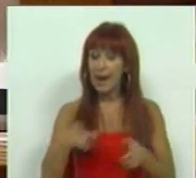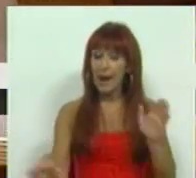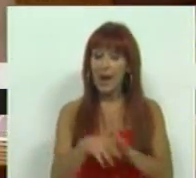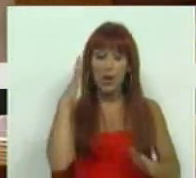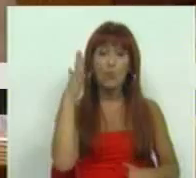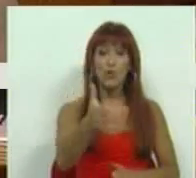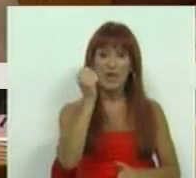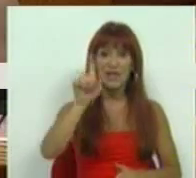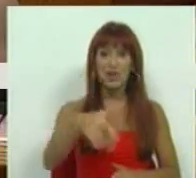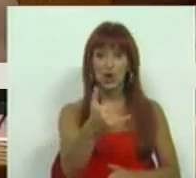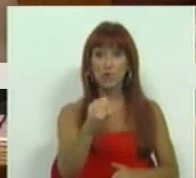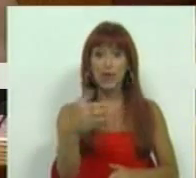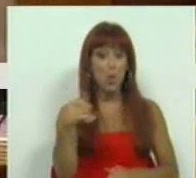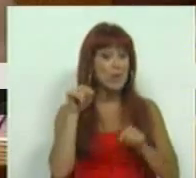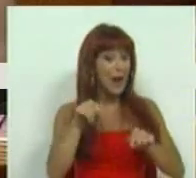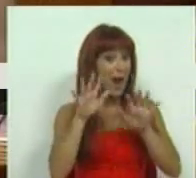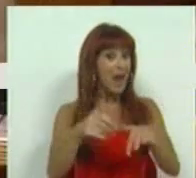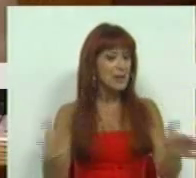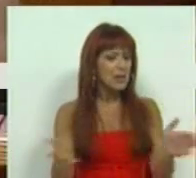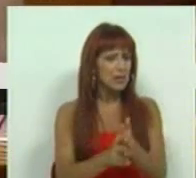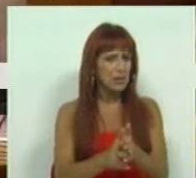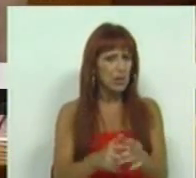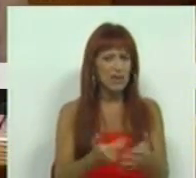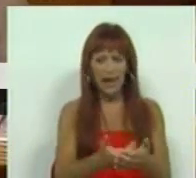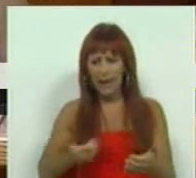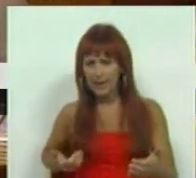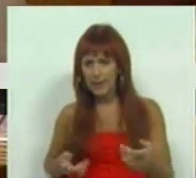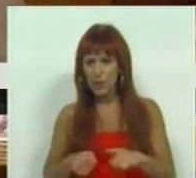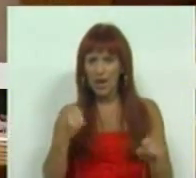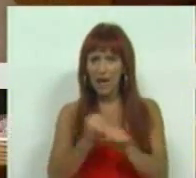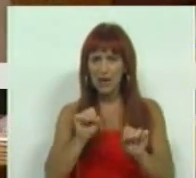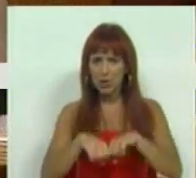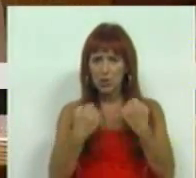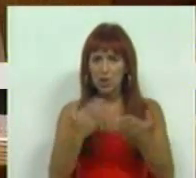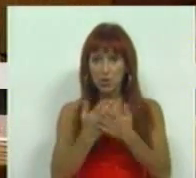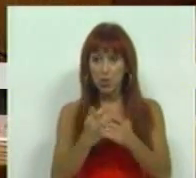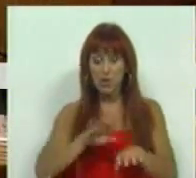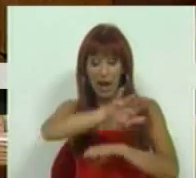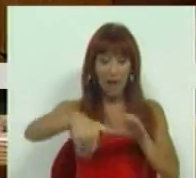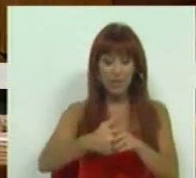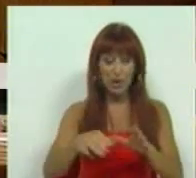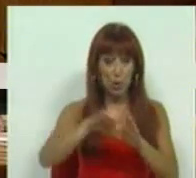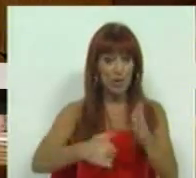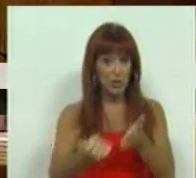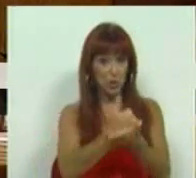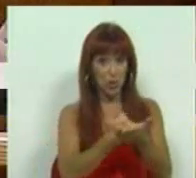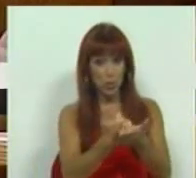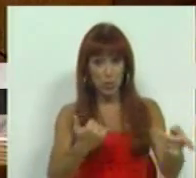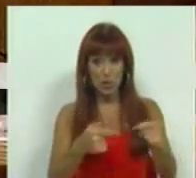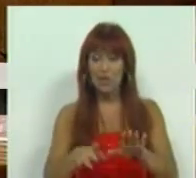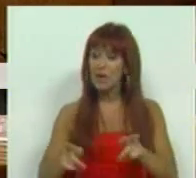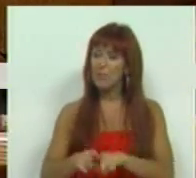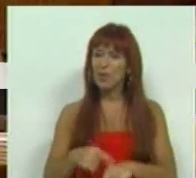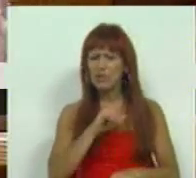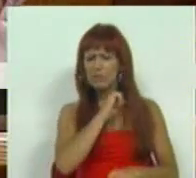número 15/2011 que esta Assembleia aprovou e que retira a ação social escolar da abrangência de condição de recursos possa ter